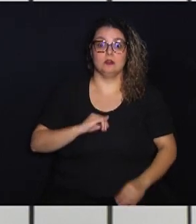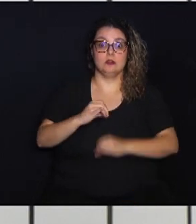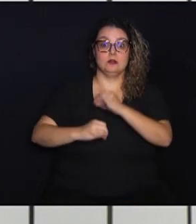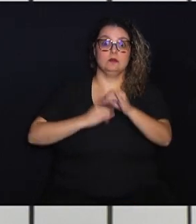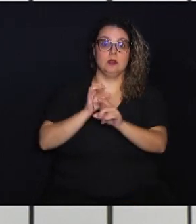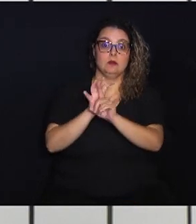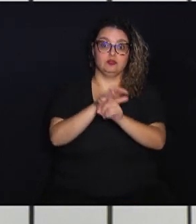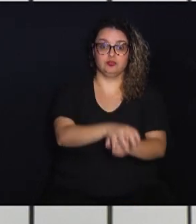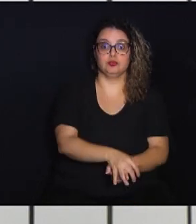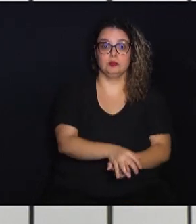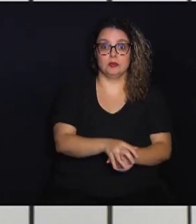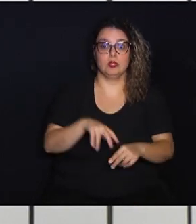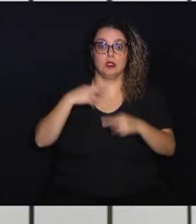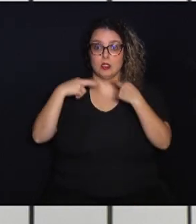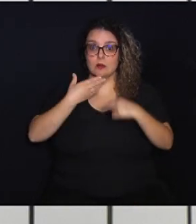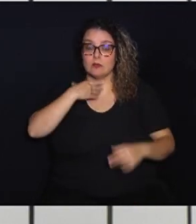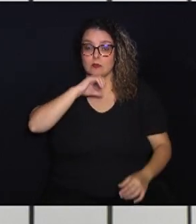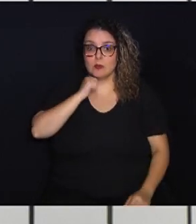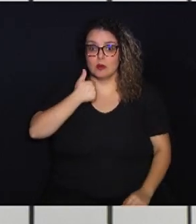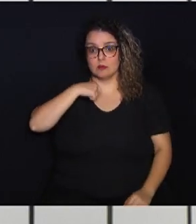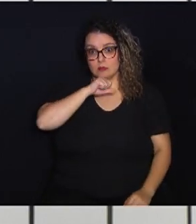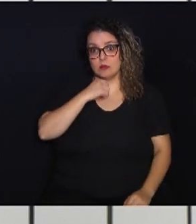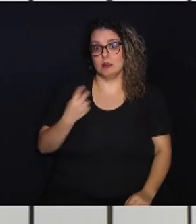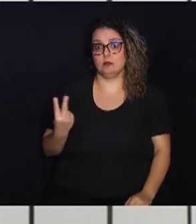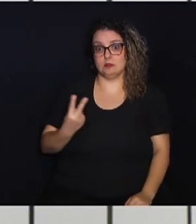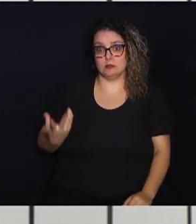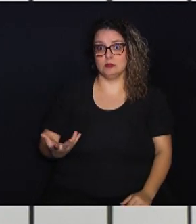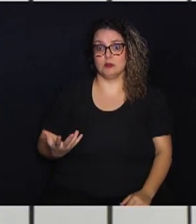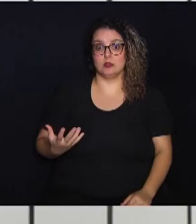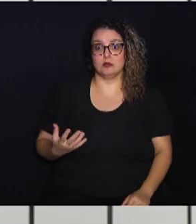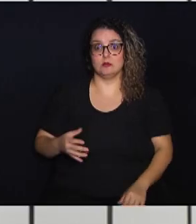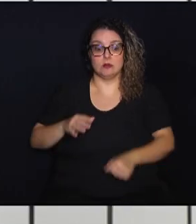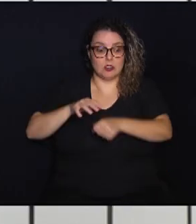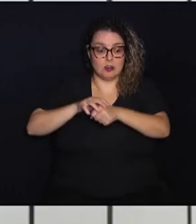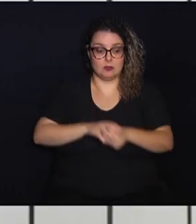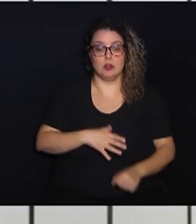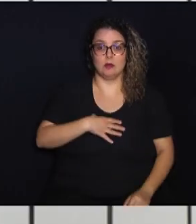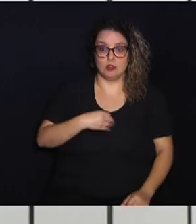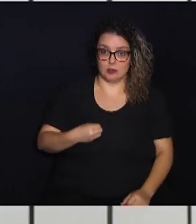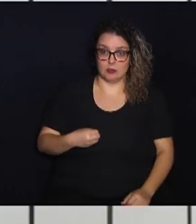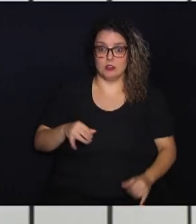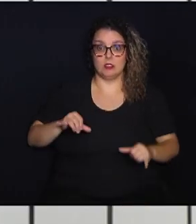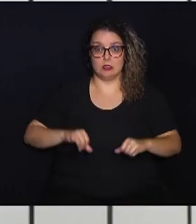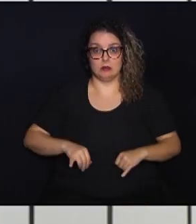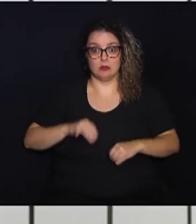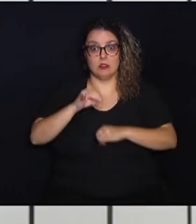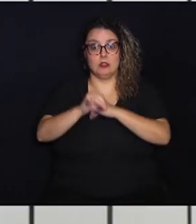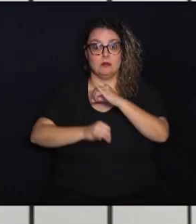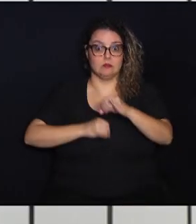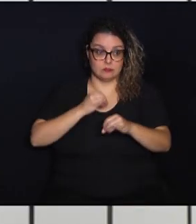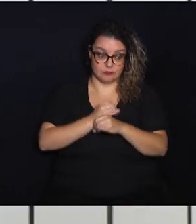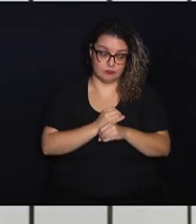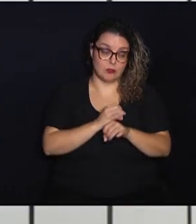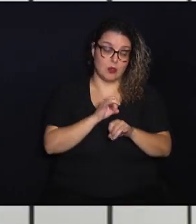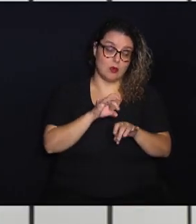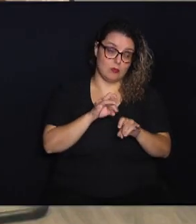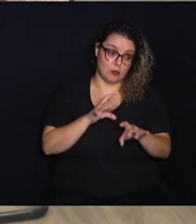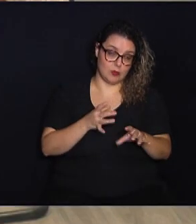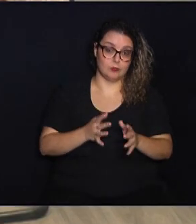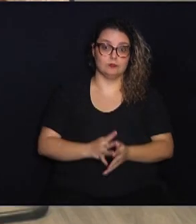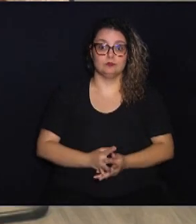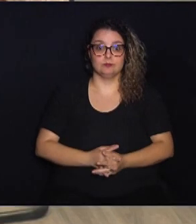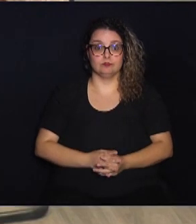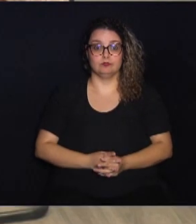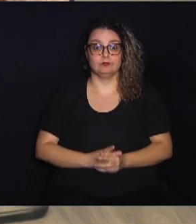e reclamações de pais sobre a pressão que seus filhos sofrem por estar online, né?